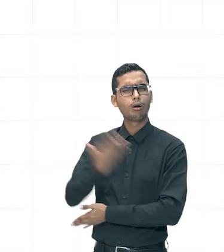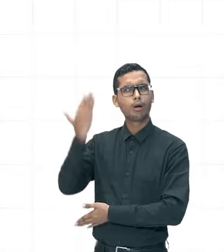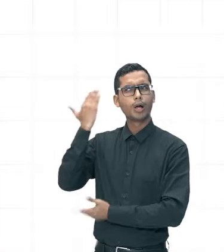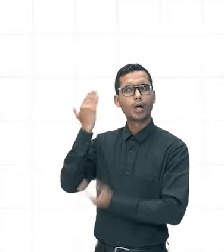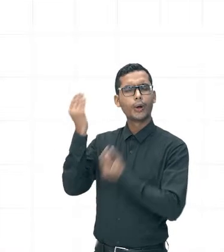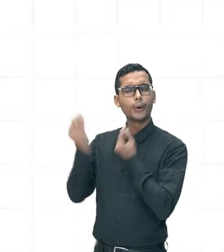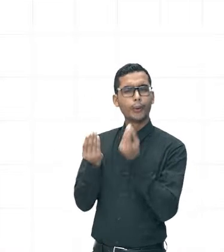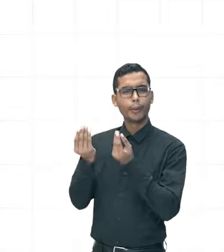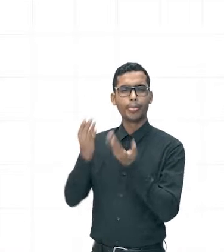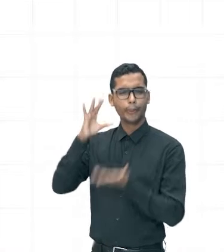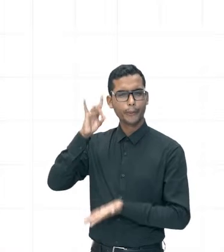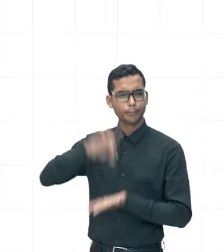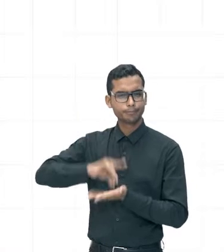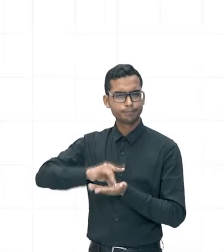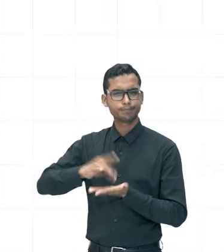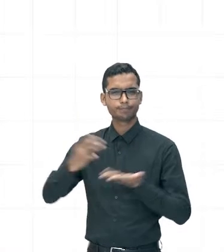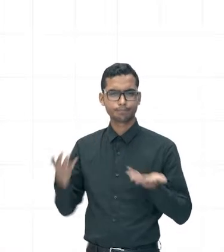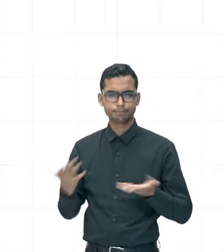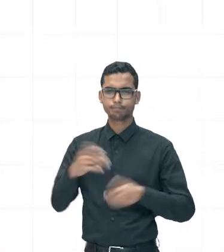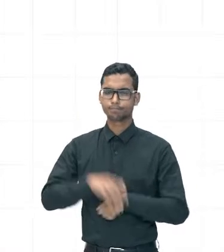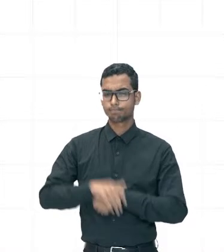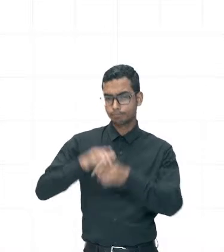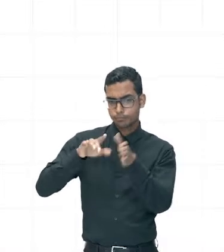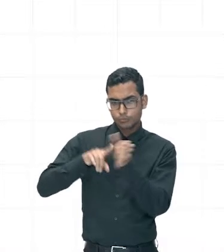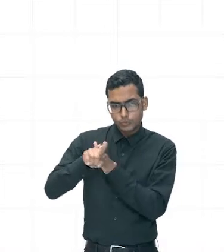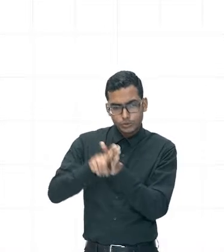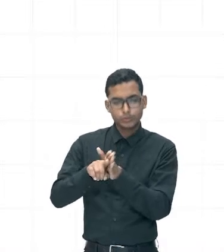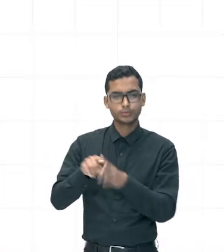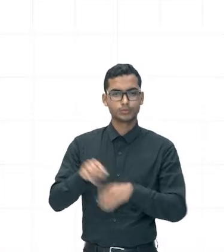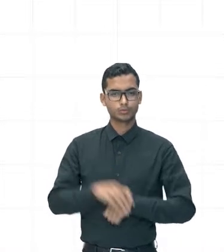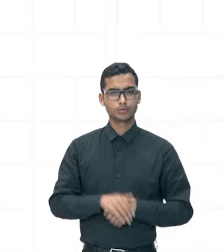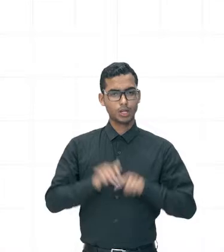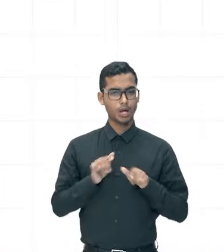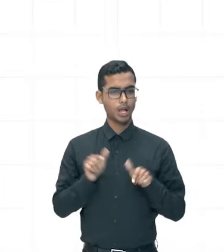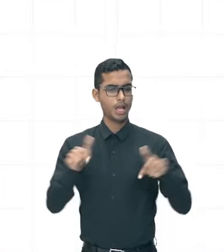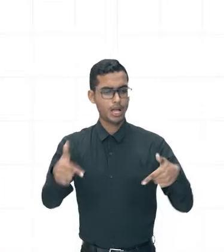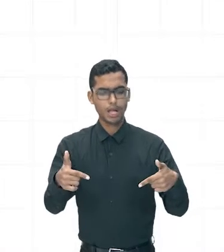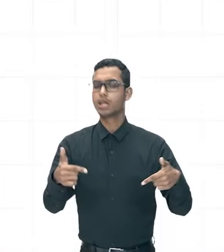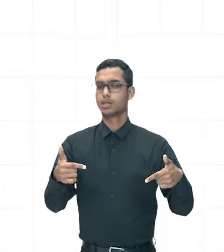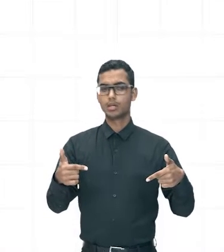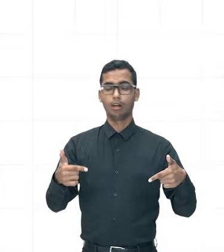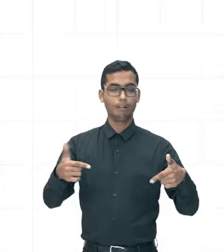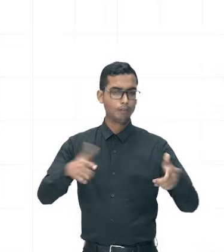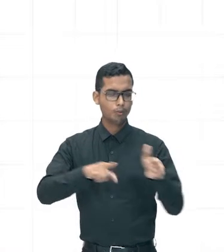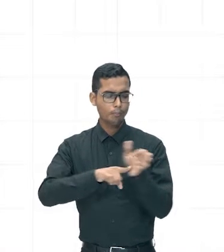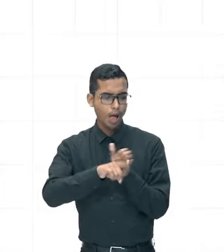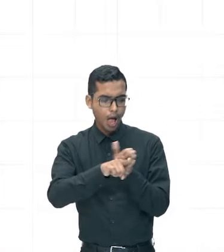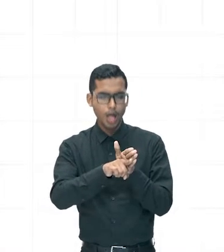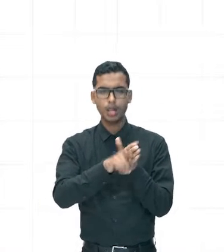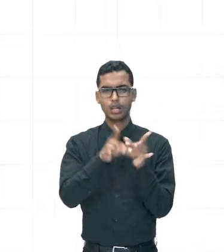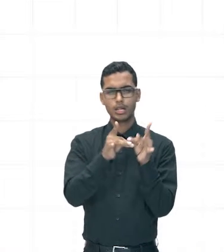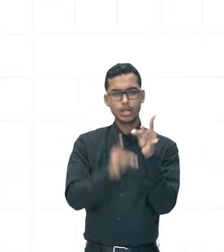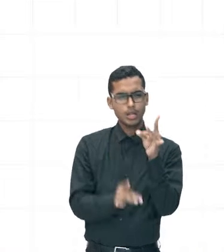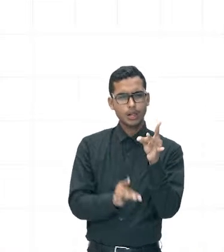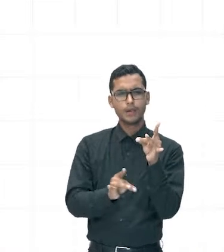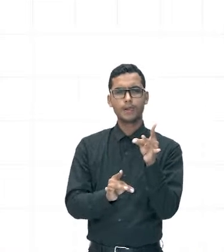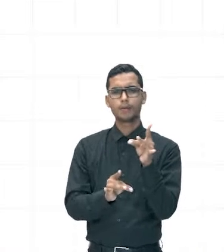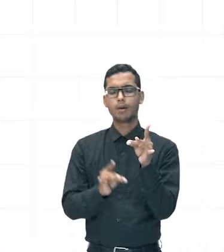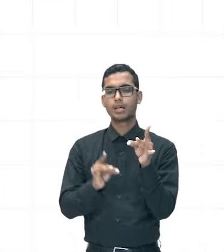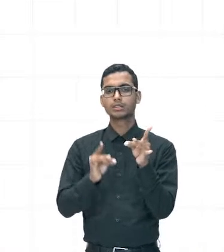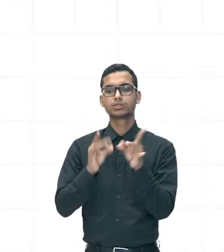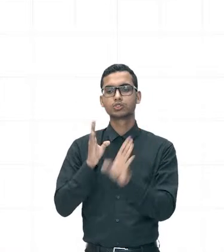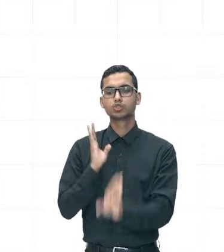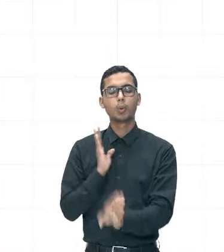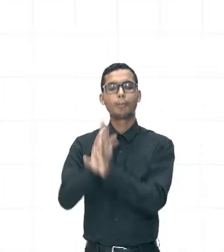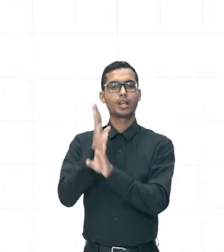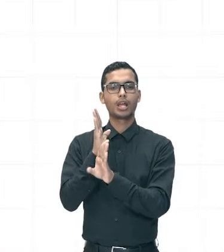professor traz para vocês é como o historiador age, né? Ele vai investigar ali o passado. E como é que ele consegue descobrir